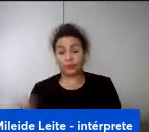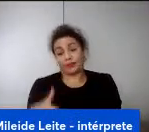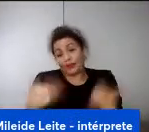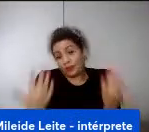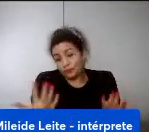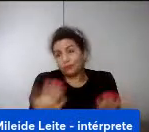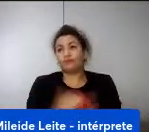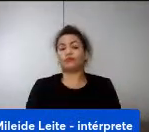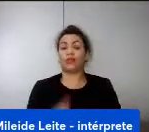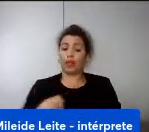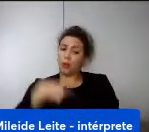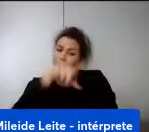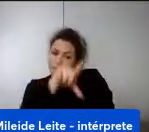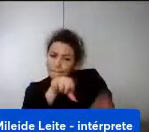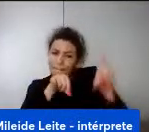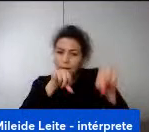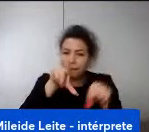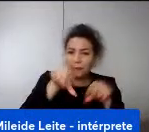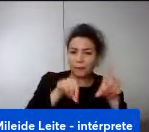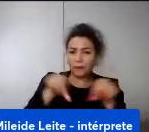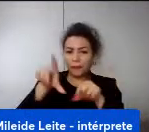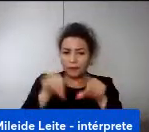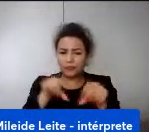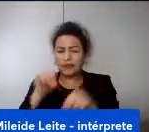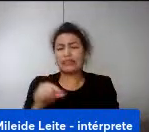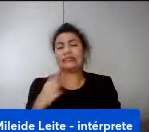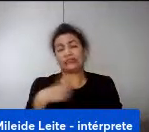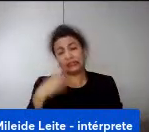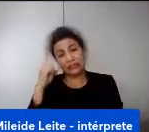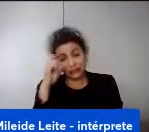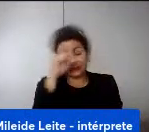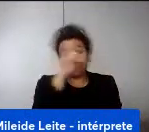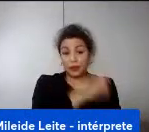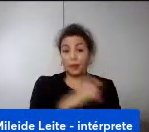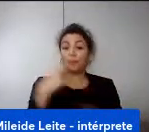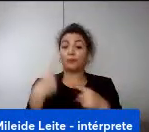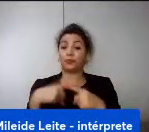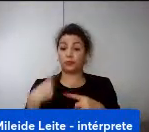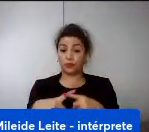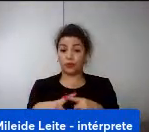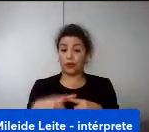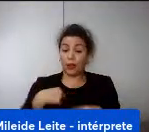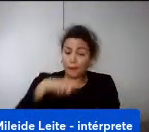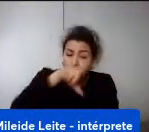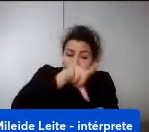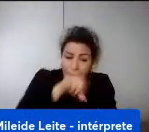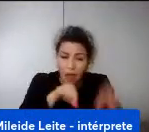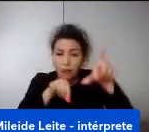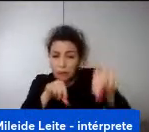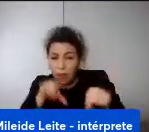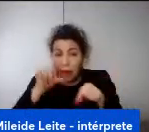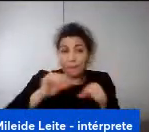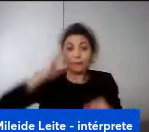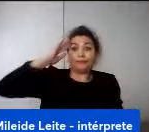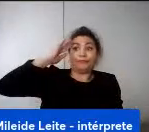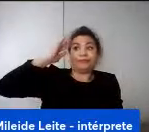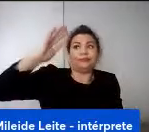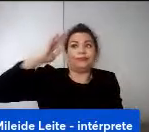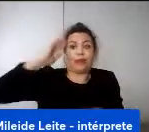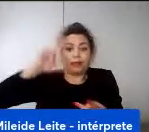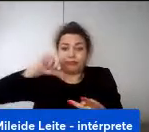selecionei, até com bastante dificuldade, porque tive que selecionar os principais e